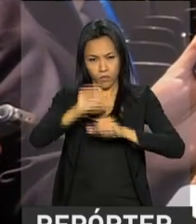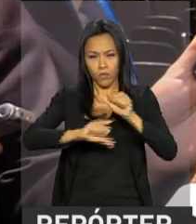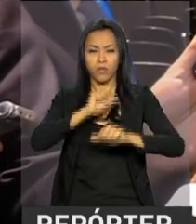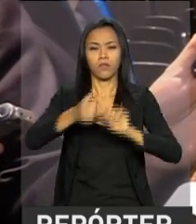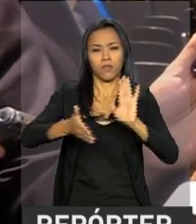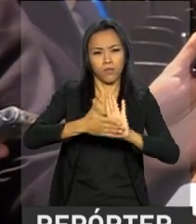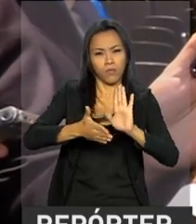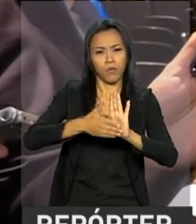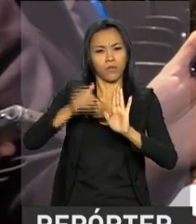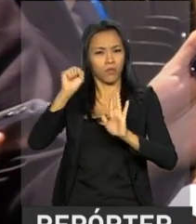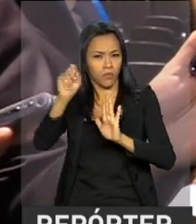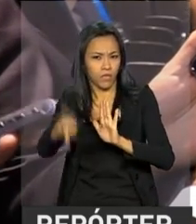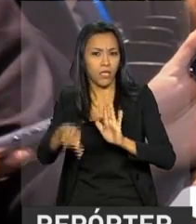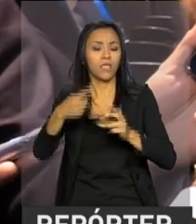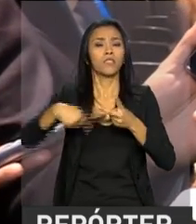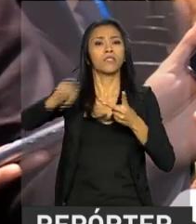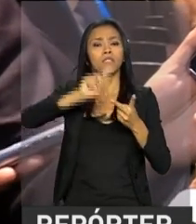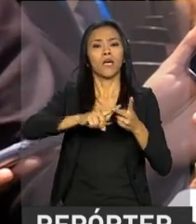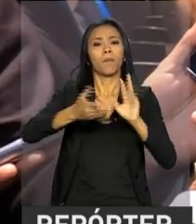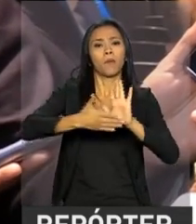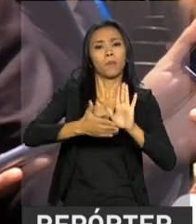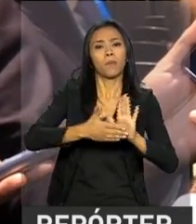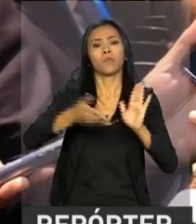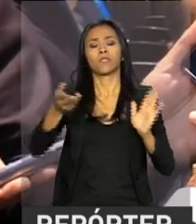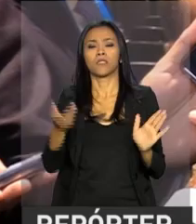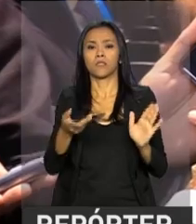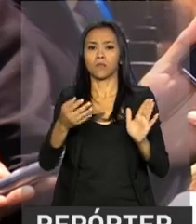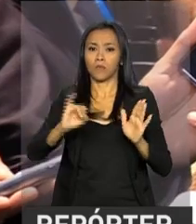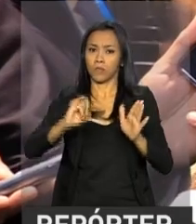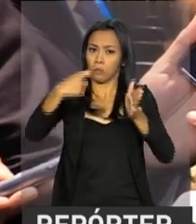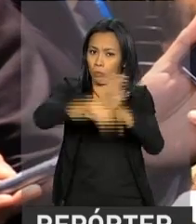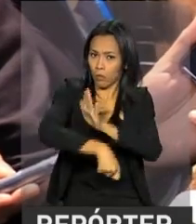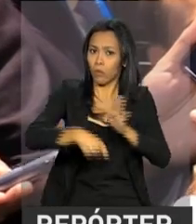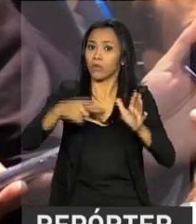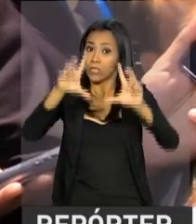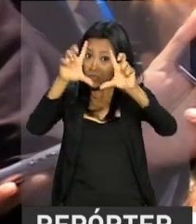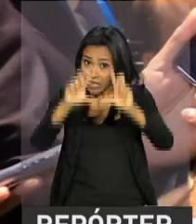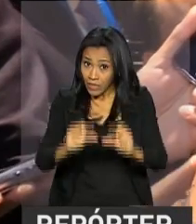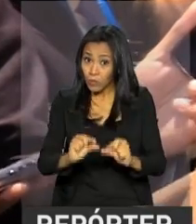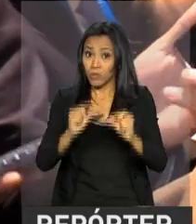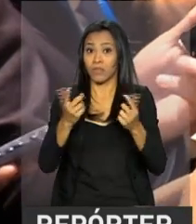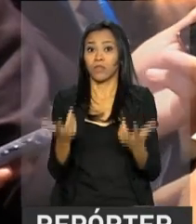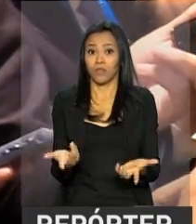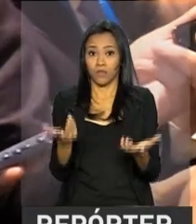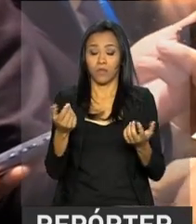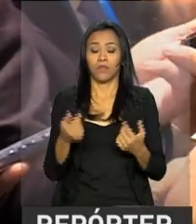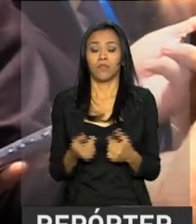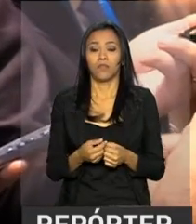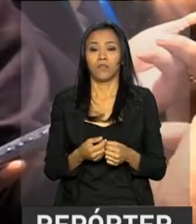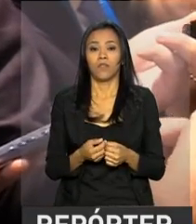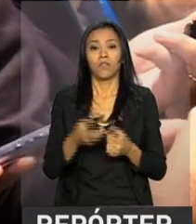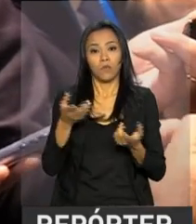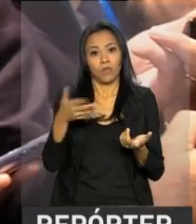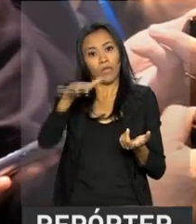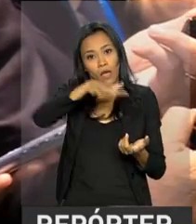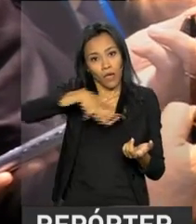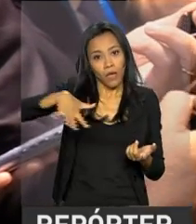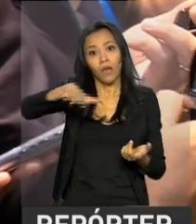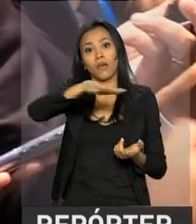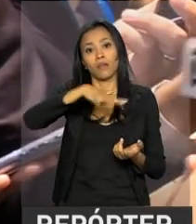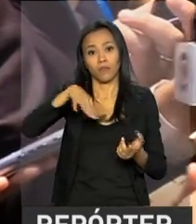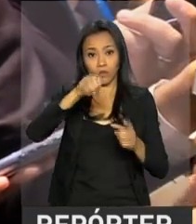mencionamos a reforma tributária que é muito importante não é simplificando a o sistema tributário brasileiro